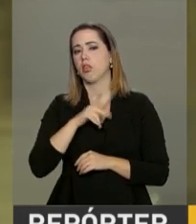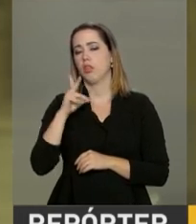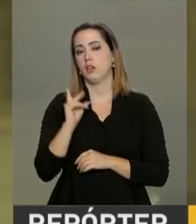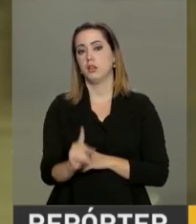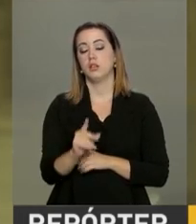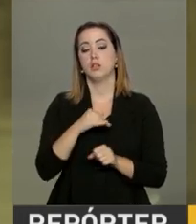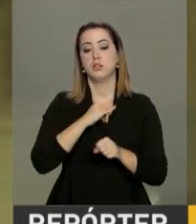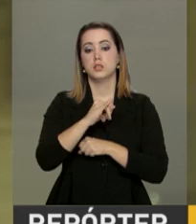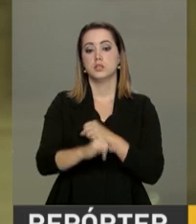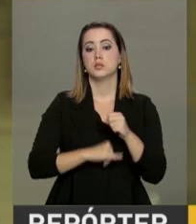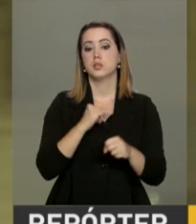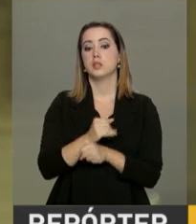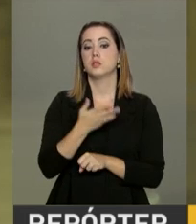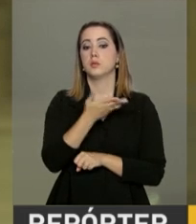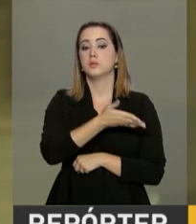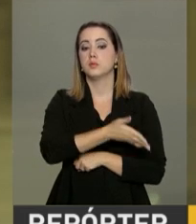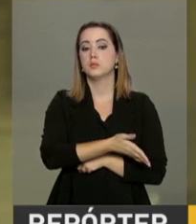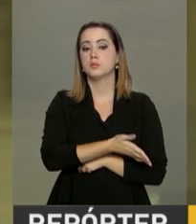da página